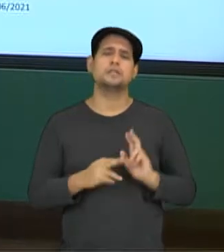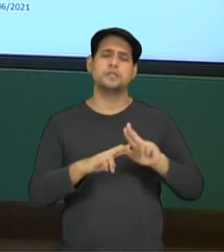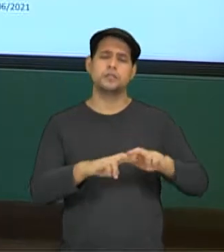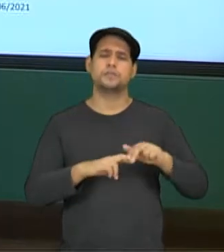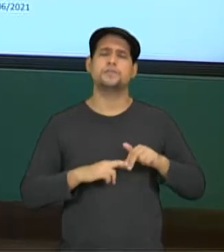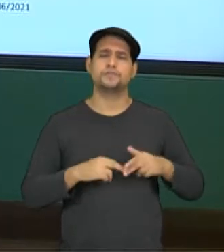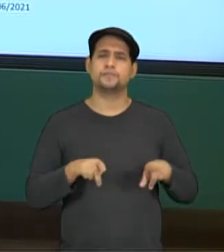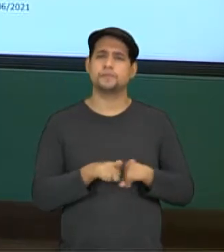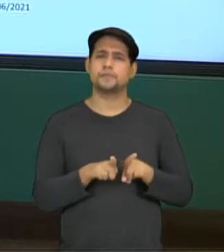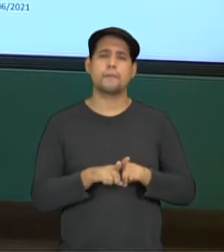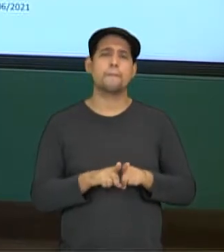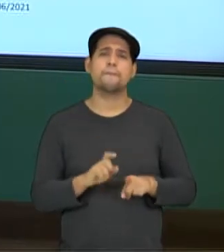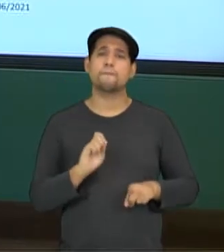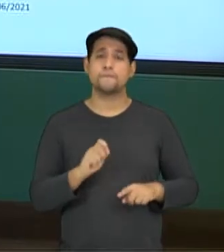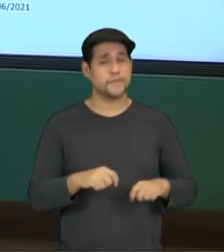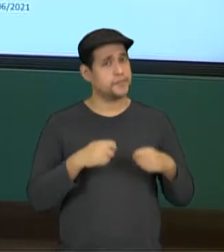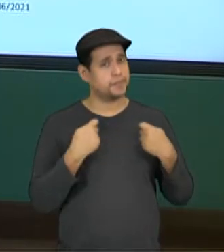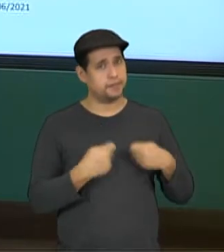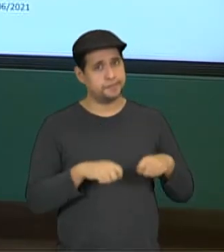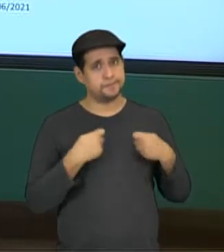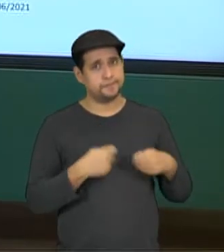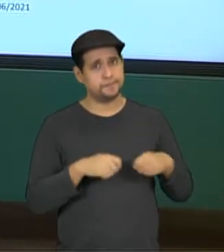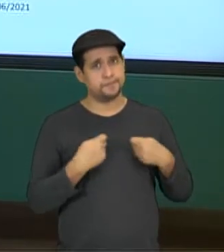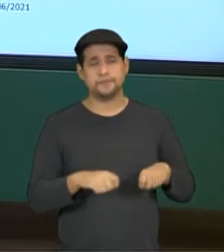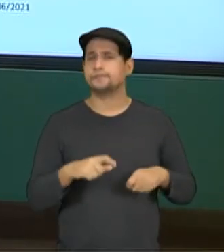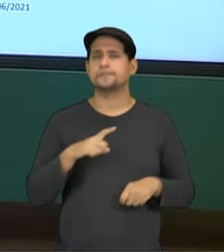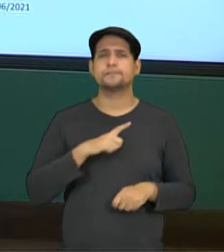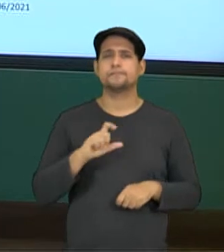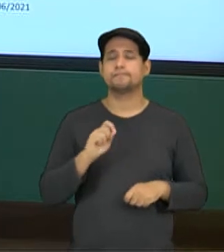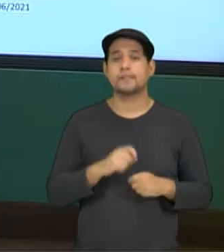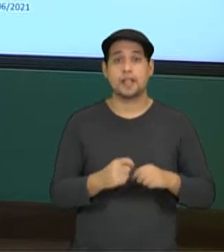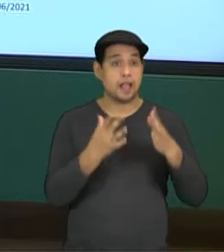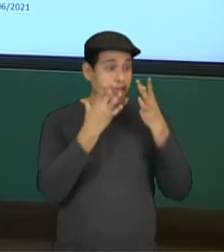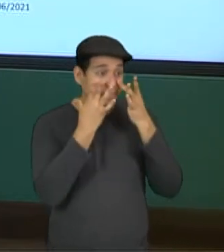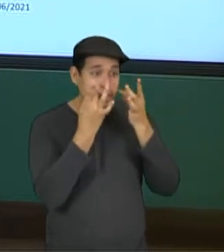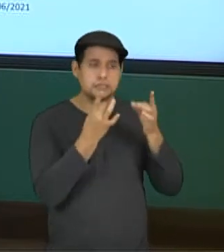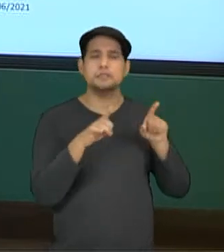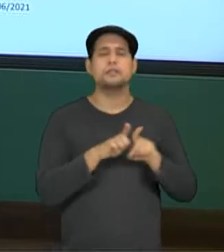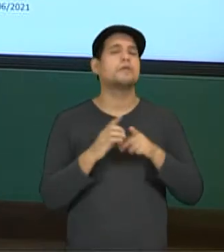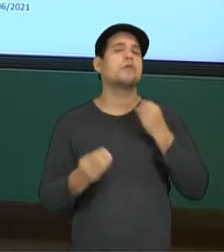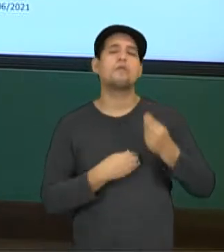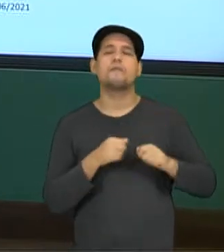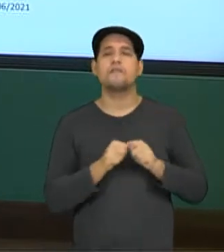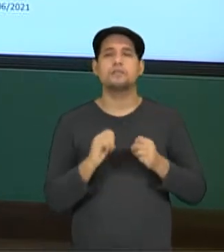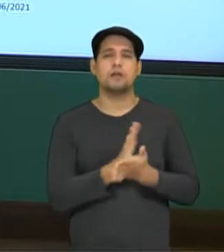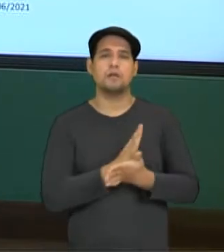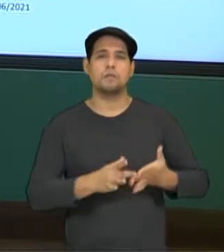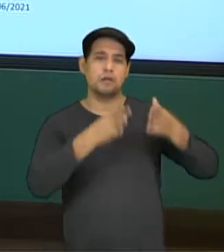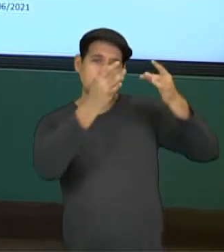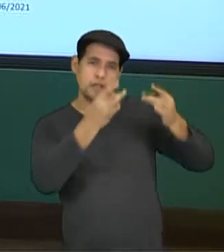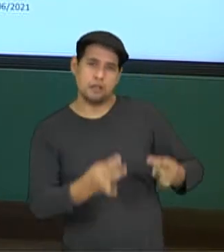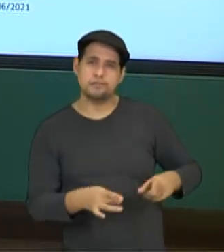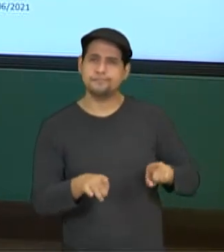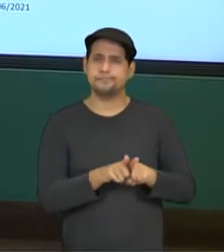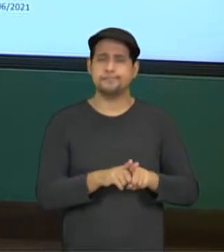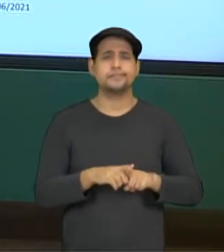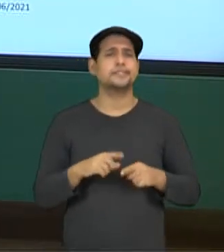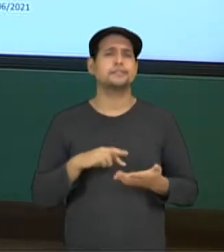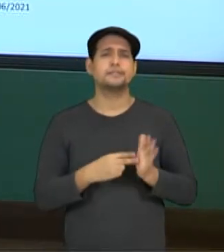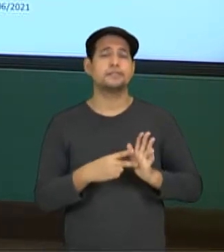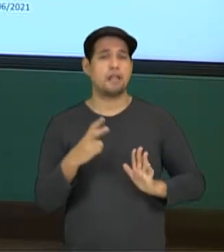esse motivo, pessoal, é necessário ter bastante atenção quando a gente vai tomar alguma decisão, né? É